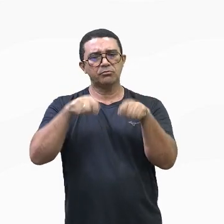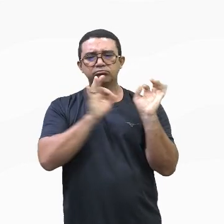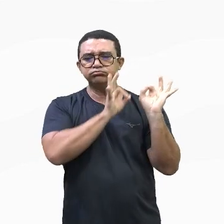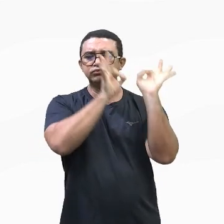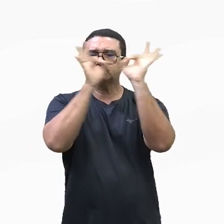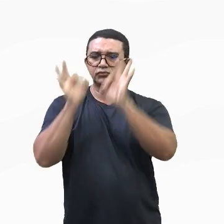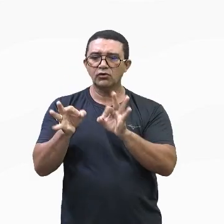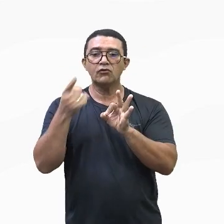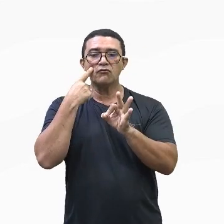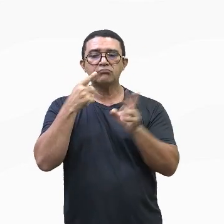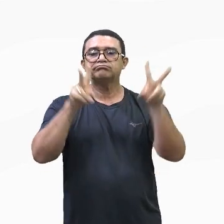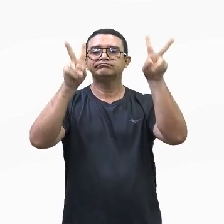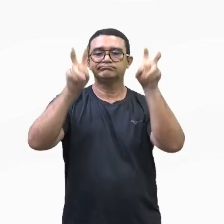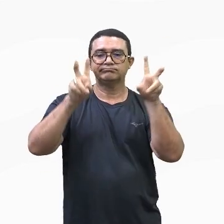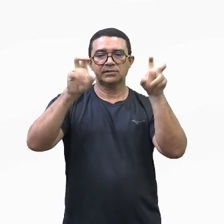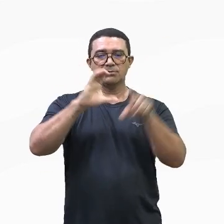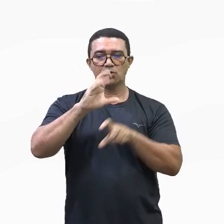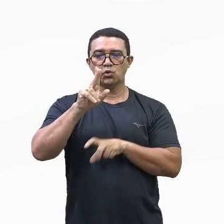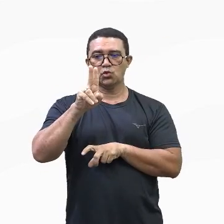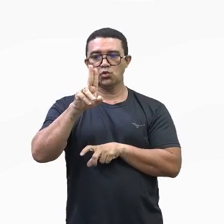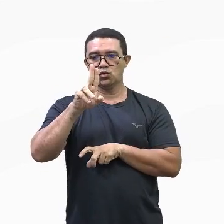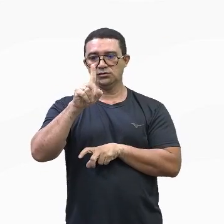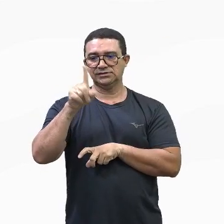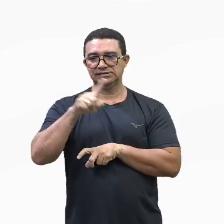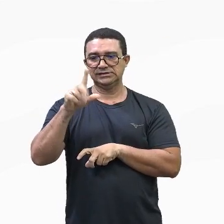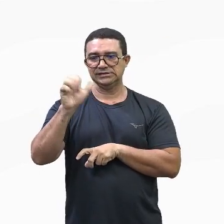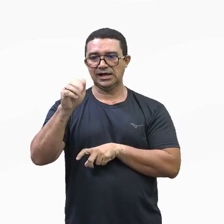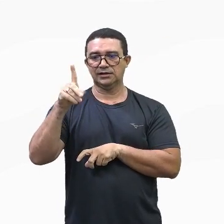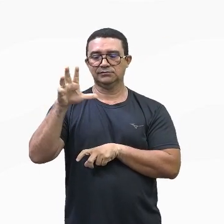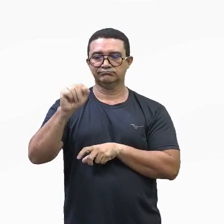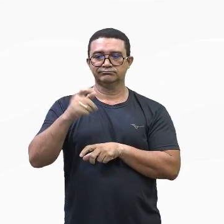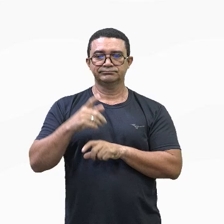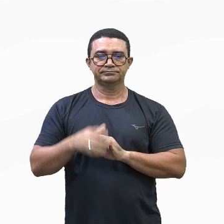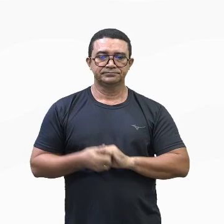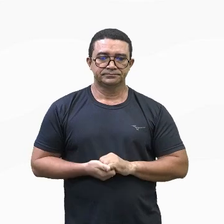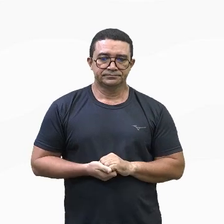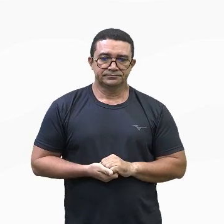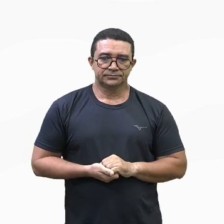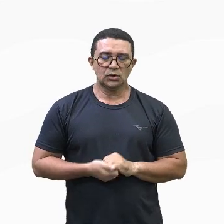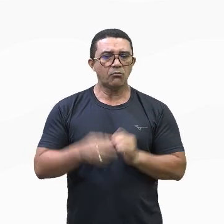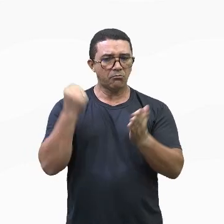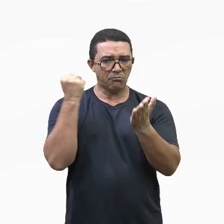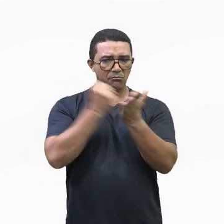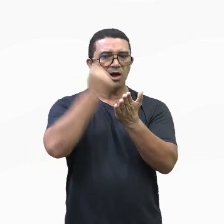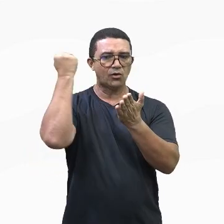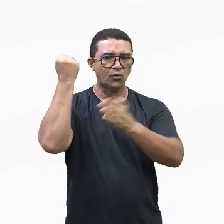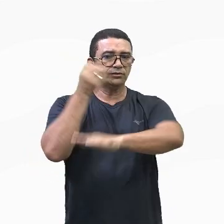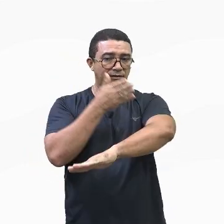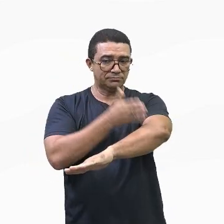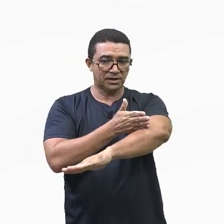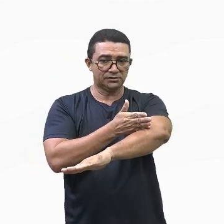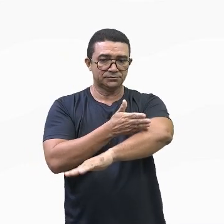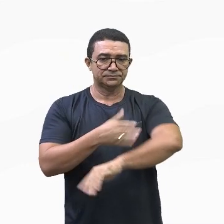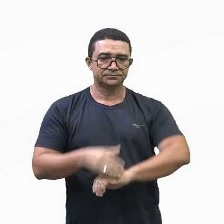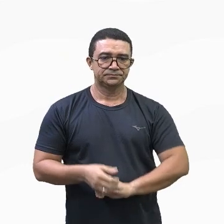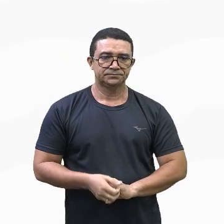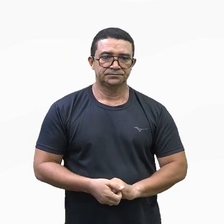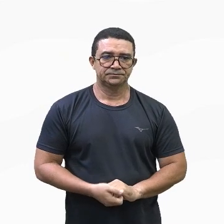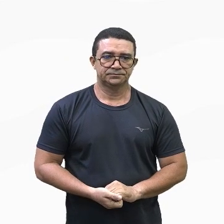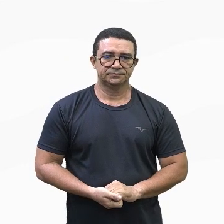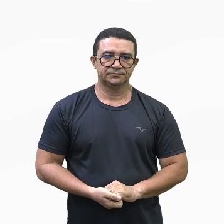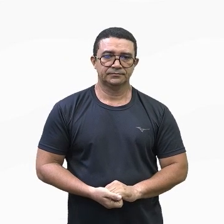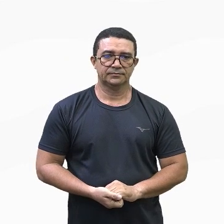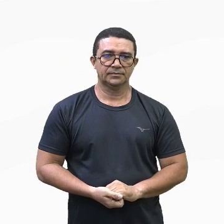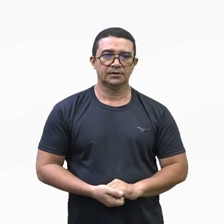sobre as cruzadas. Esse embate entre cristãos e muçulmanos marcou a Idade Média. Sigamos adiante. E